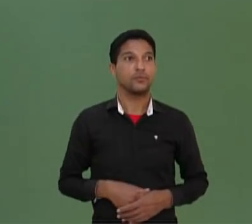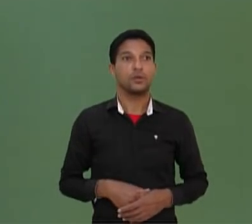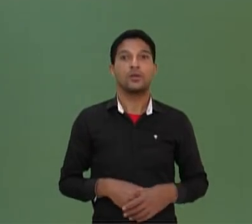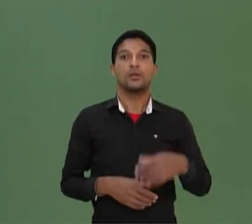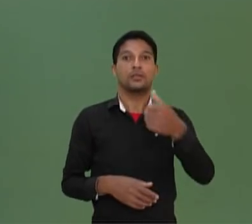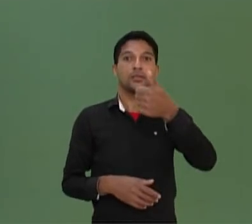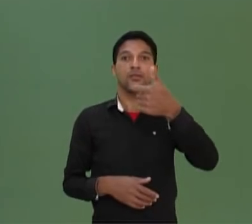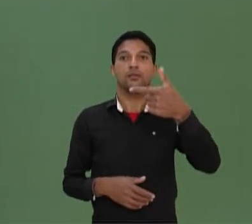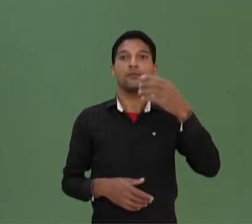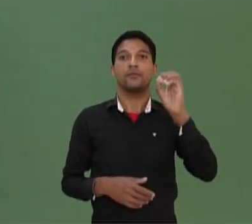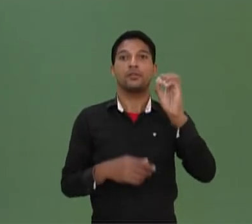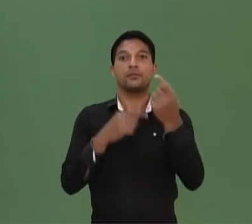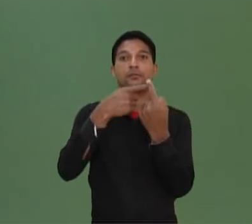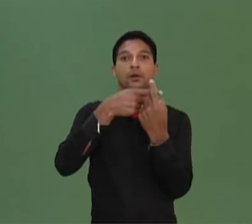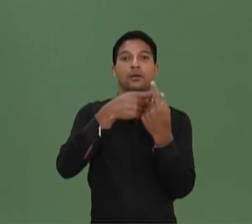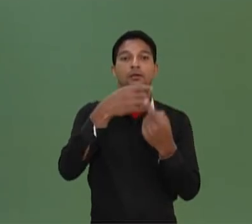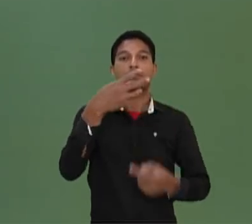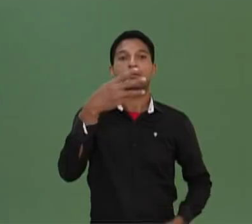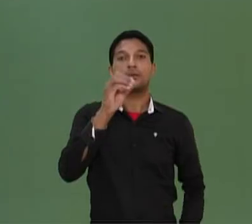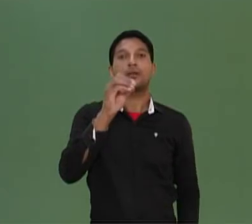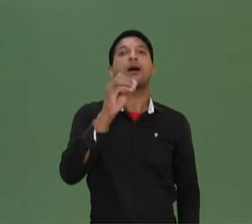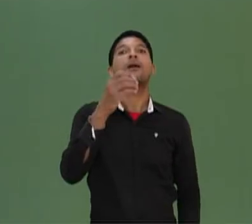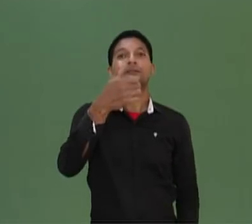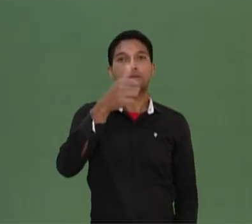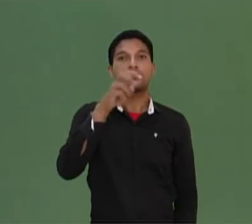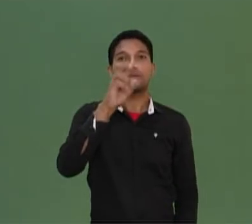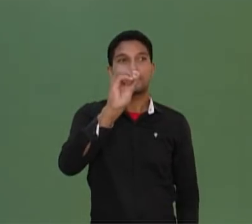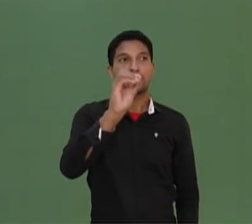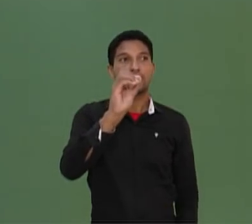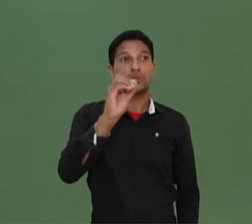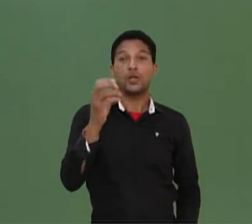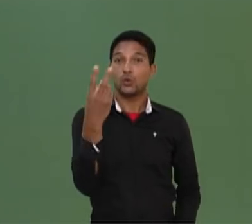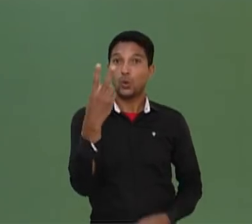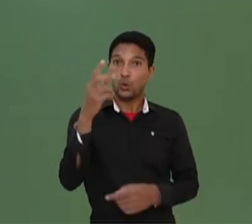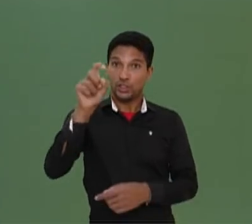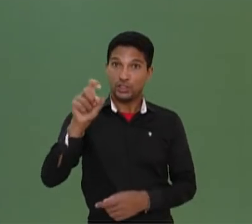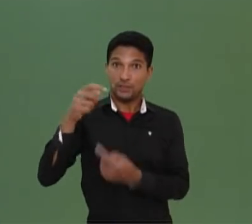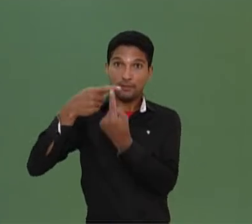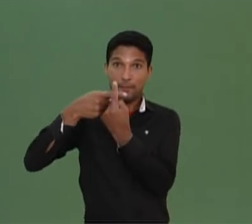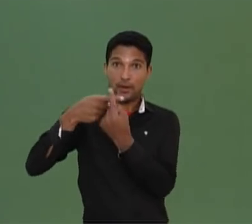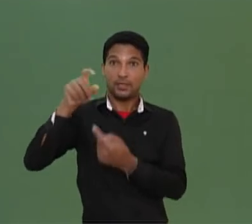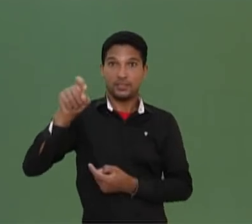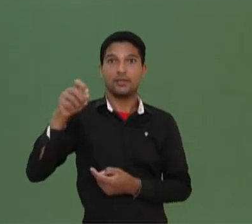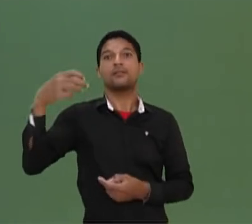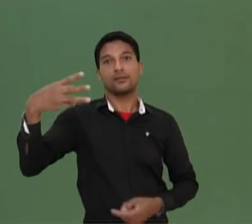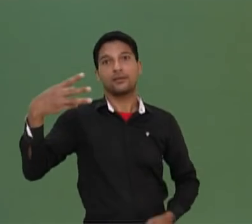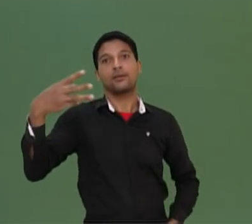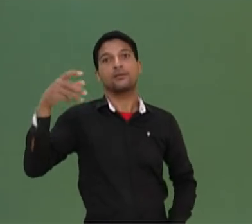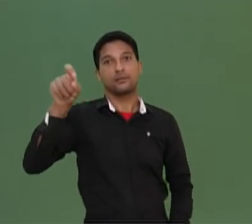mais 30, 150. 2x mais x, 3x, igual a